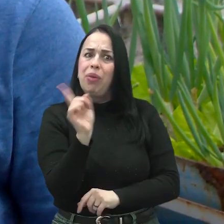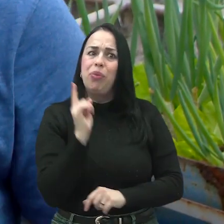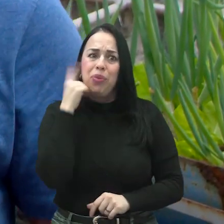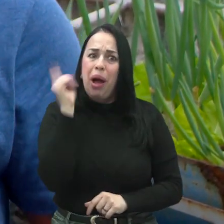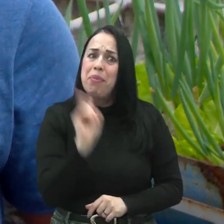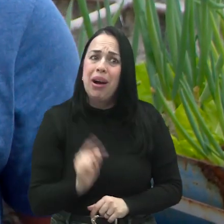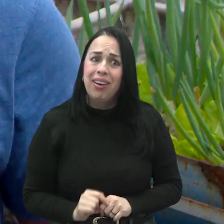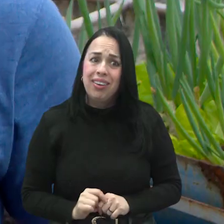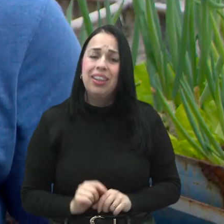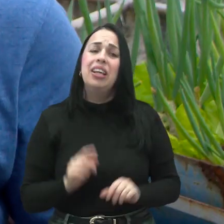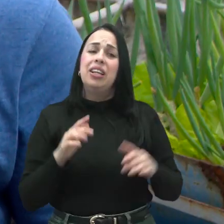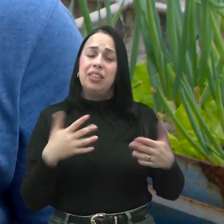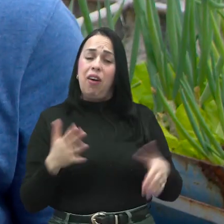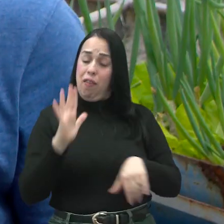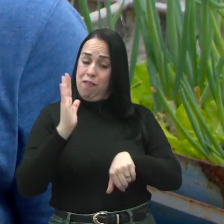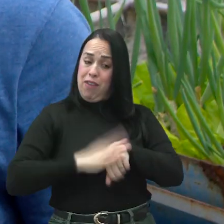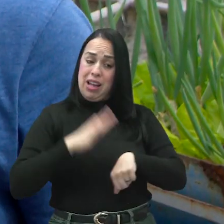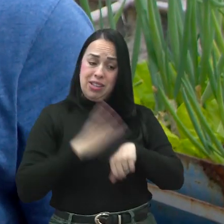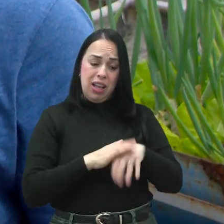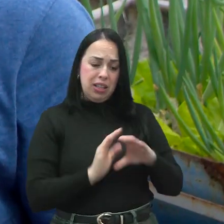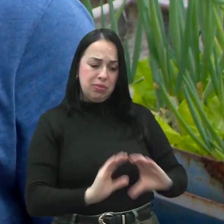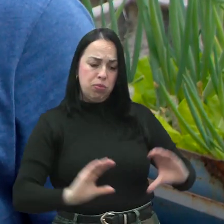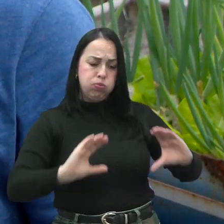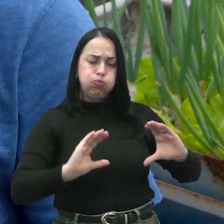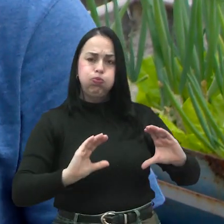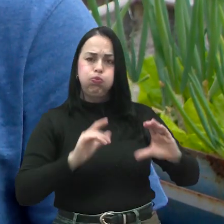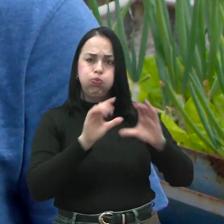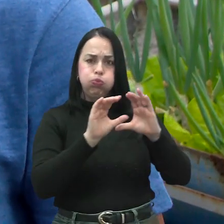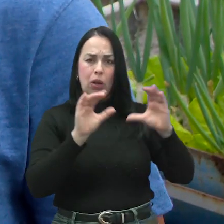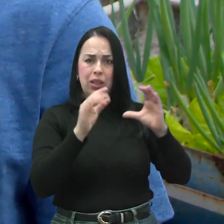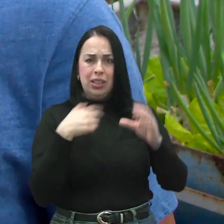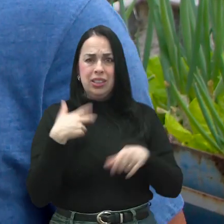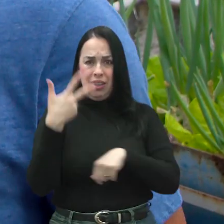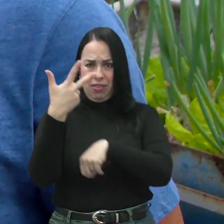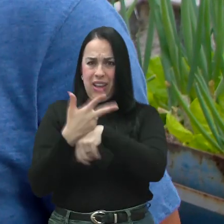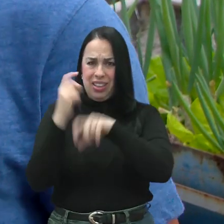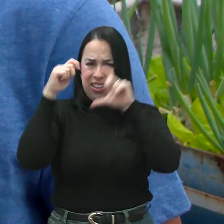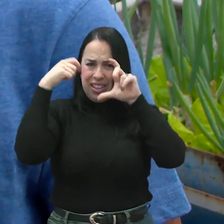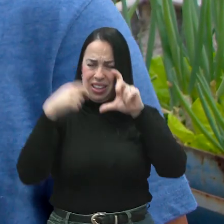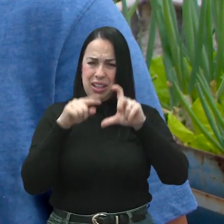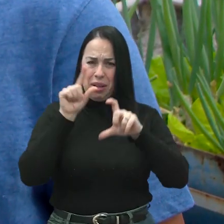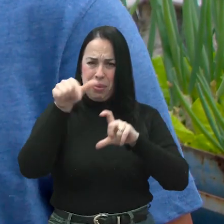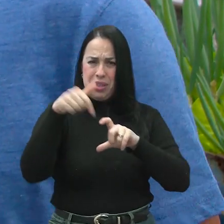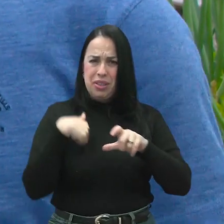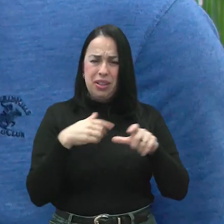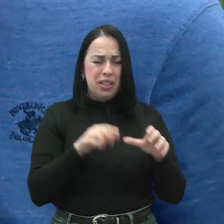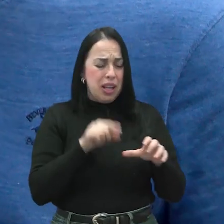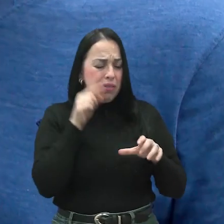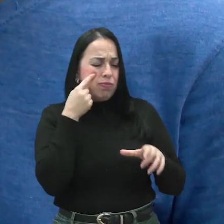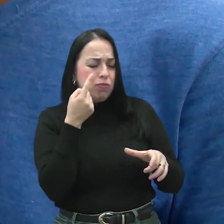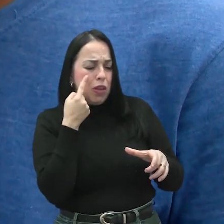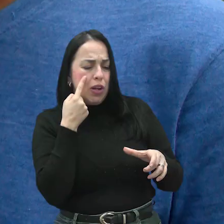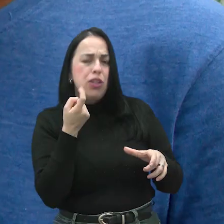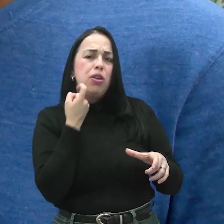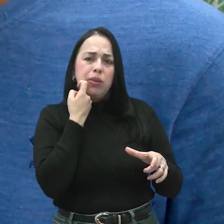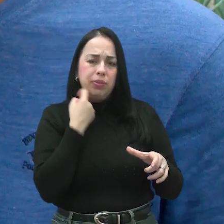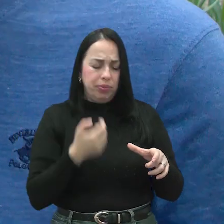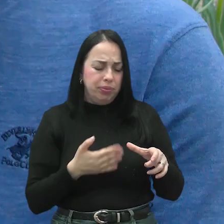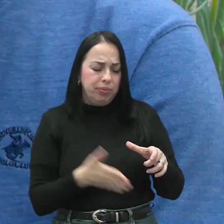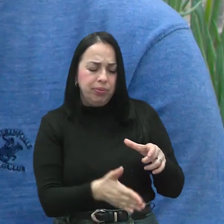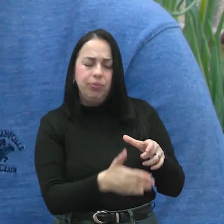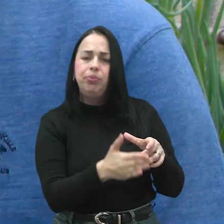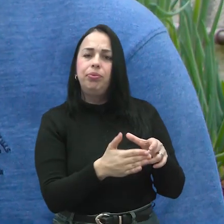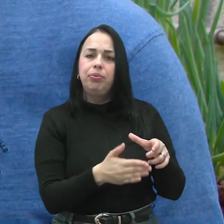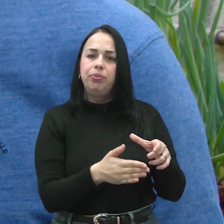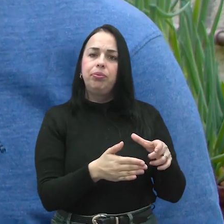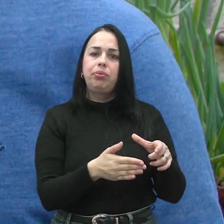alface. Realmente colocar a mão na massa, né? A gente viu aqui por vídeo, depois vocês vão ver, a criação de peixe. Eu acho que isso aí